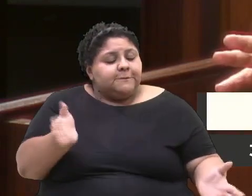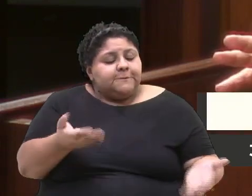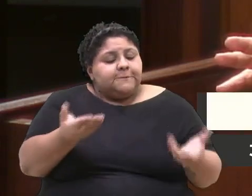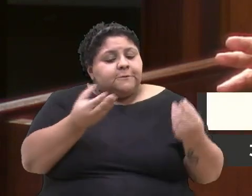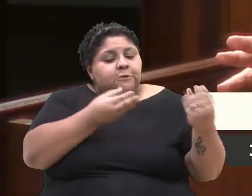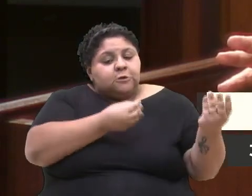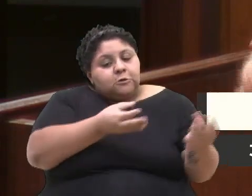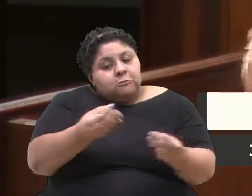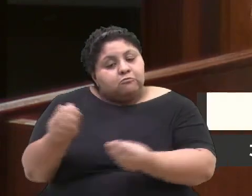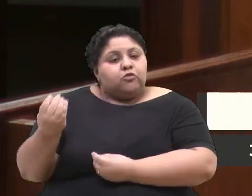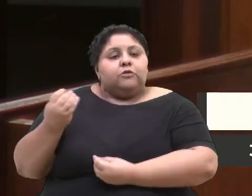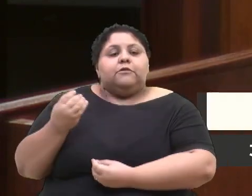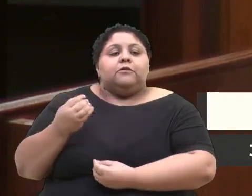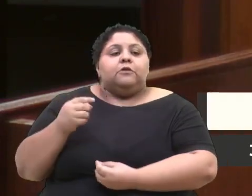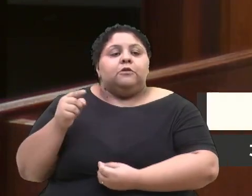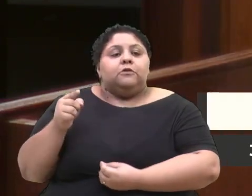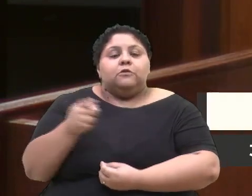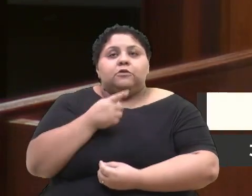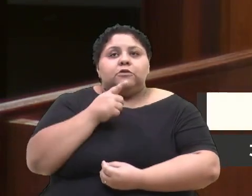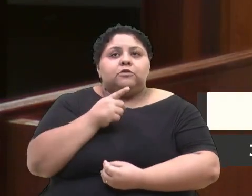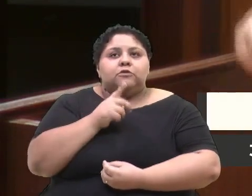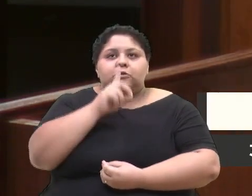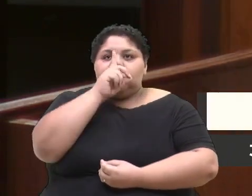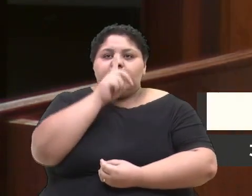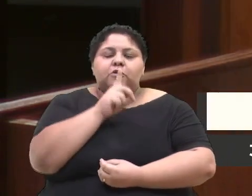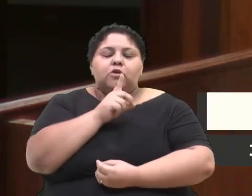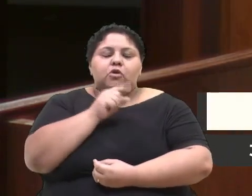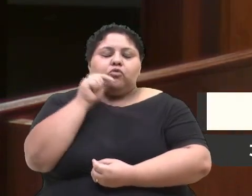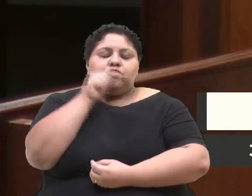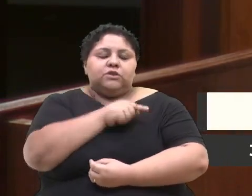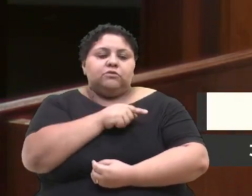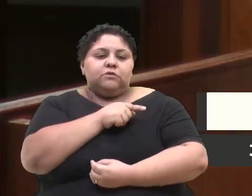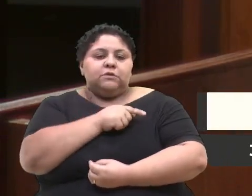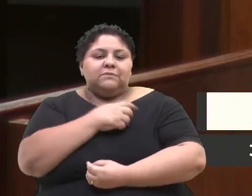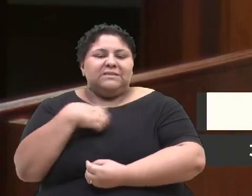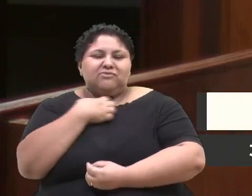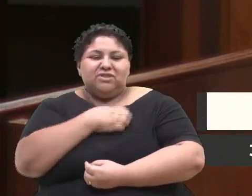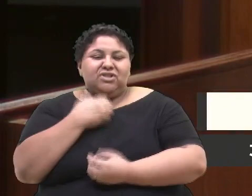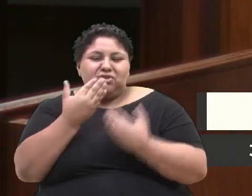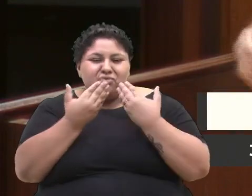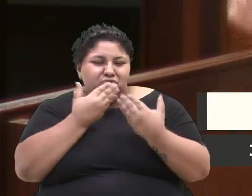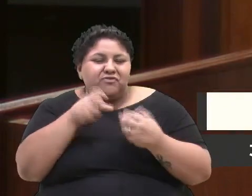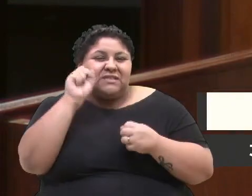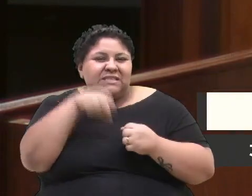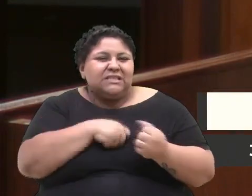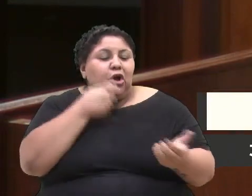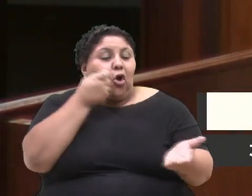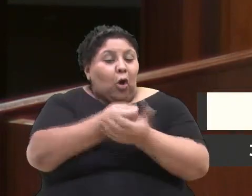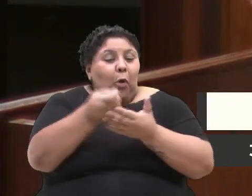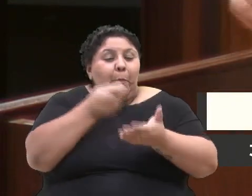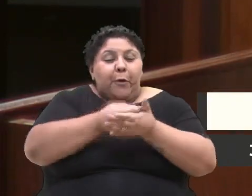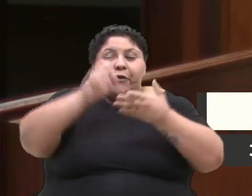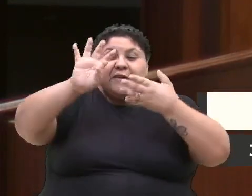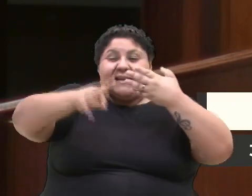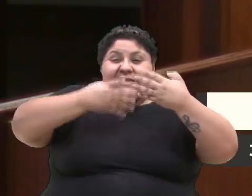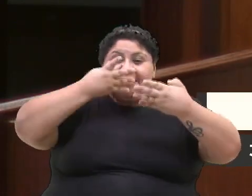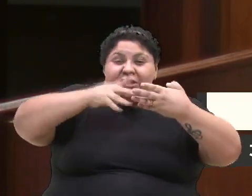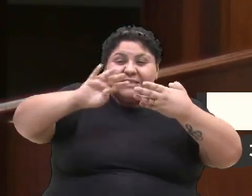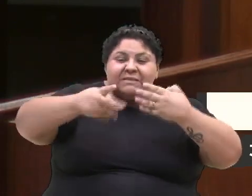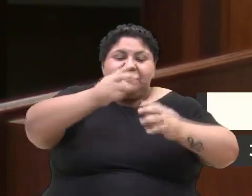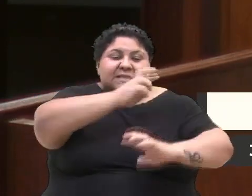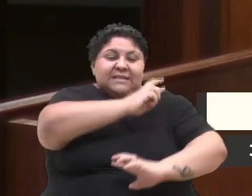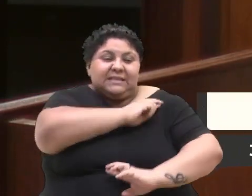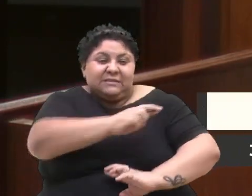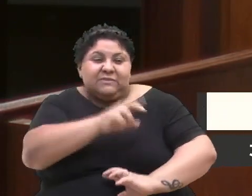vezes, que o senhor não ficou em cima do muro, que o senhor realmente cobrou transparência, que o senhor realmente cobrou responsabilidade